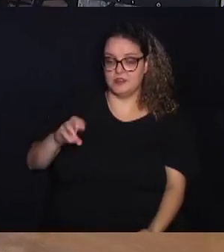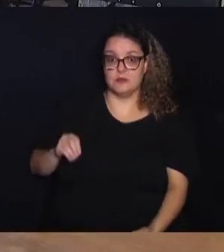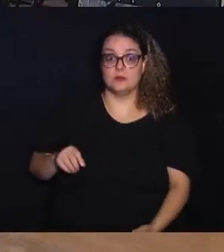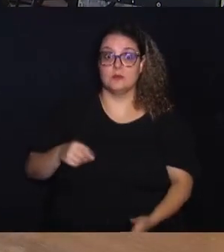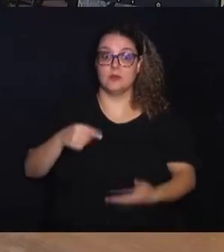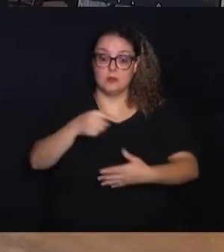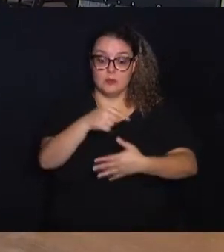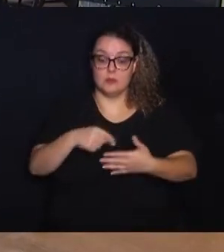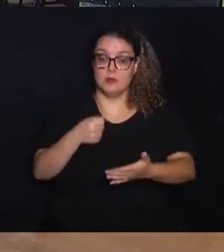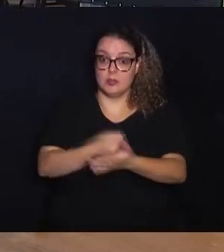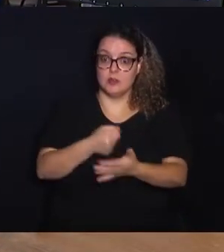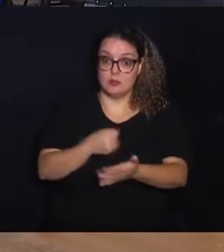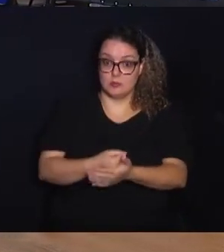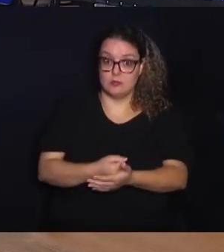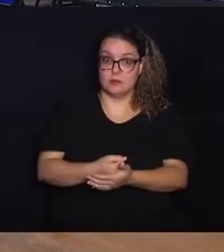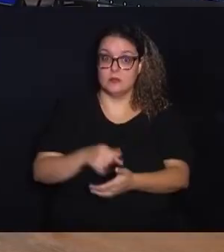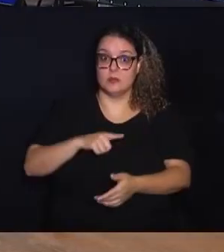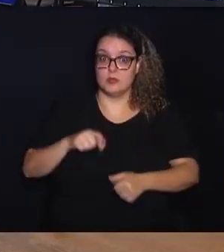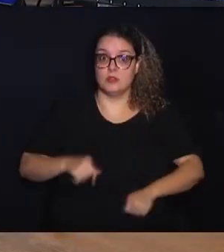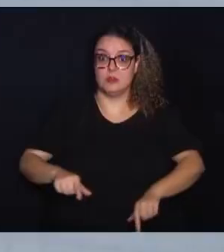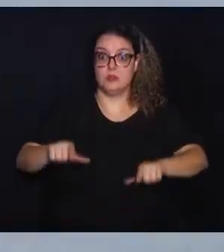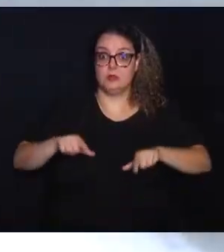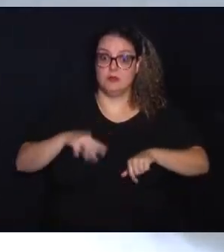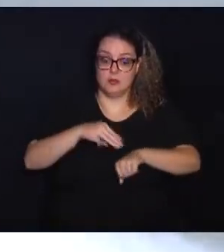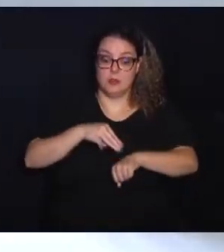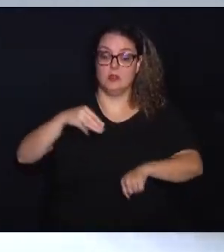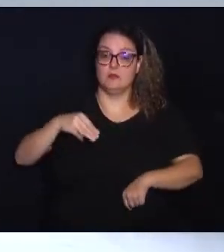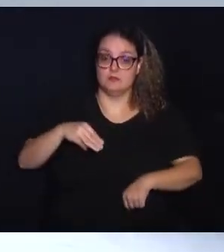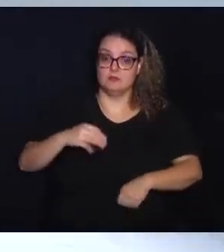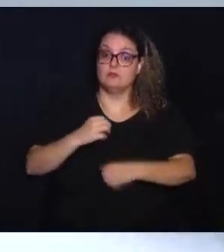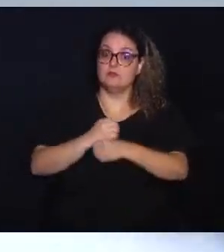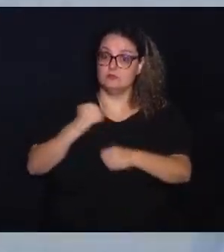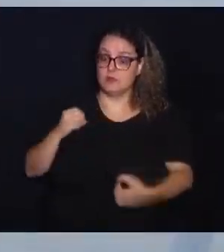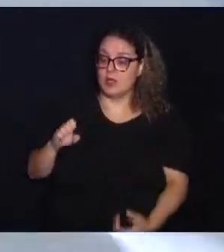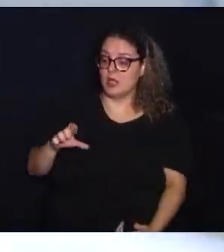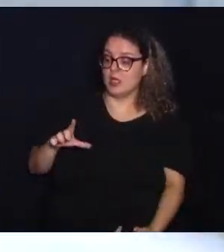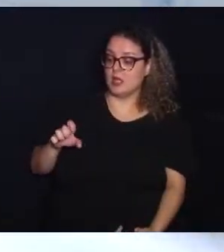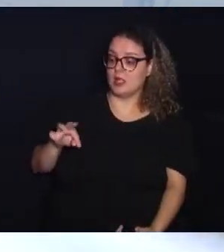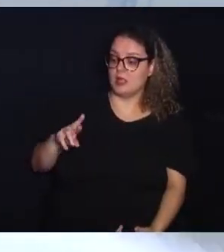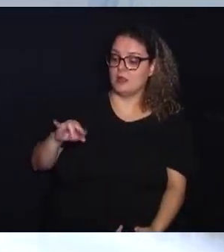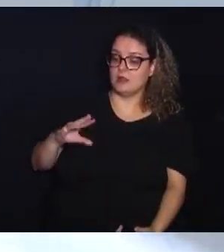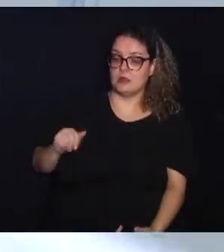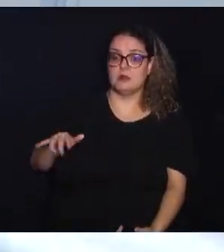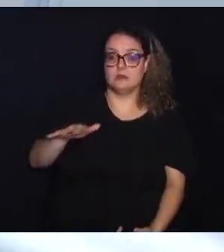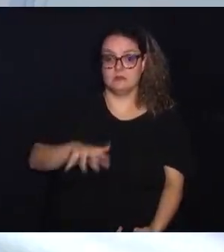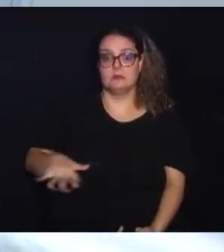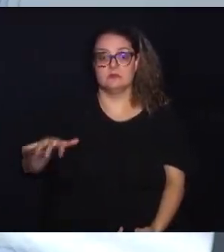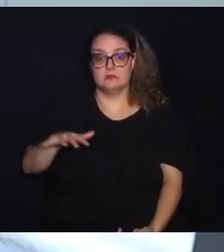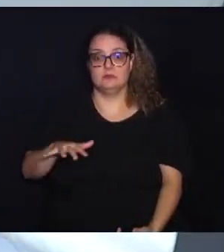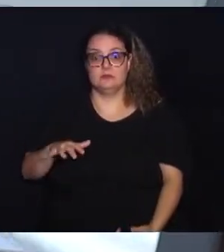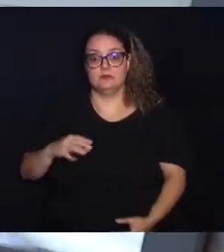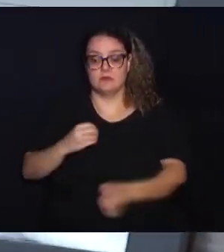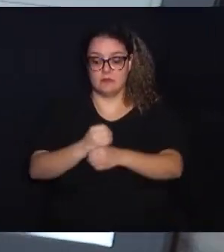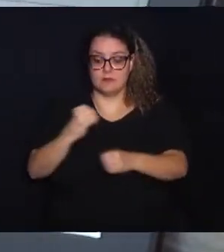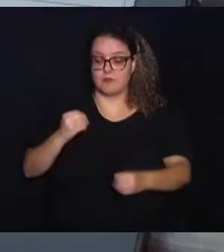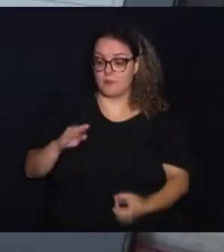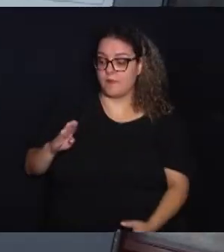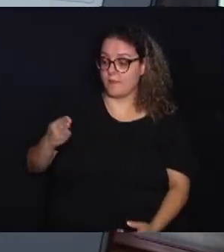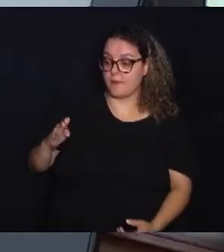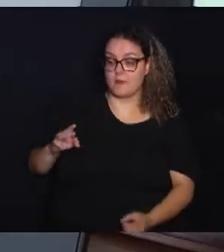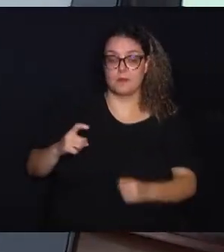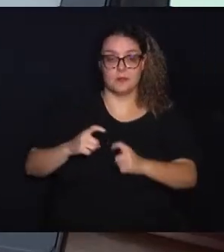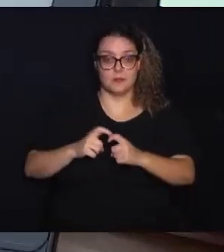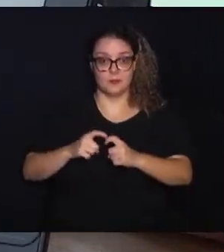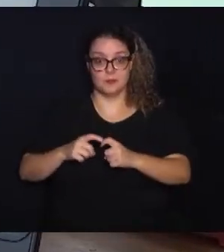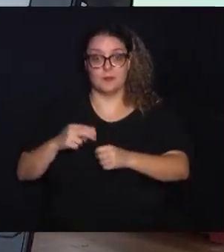exigidos para a obtenção do título de mestre em Engenharia Elétrica na área de Engenharia